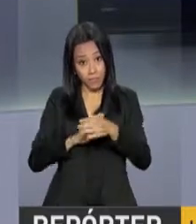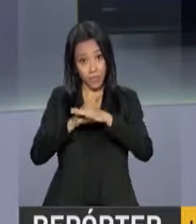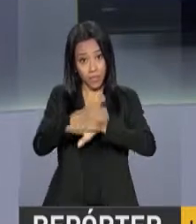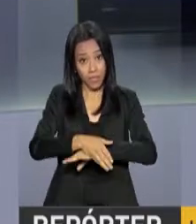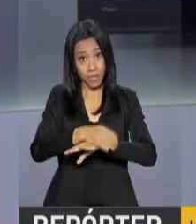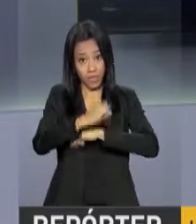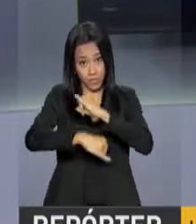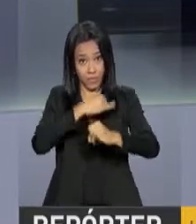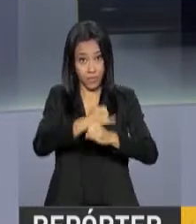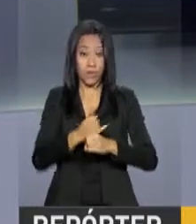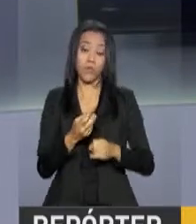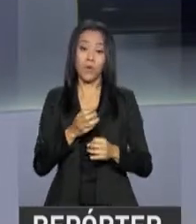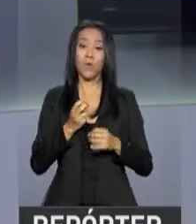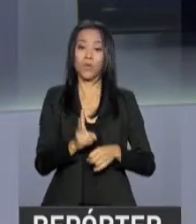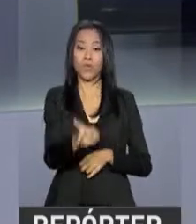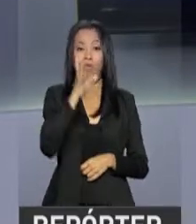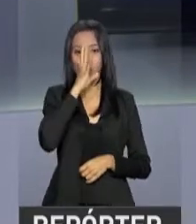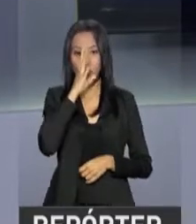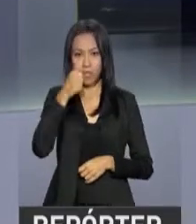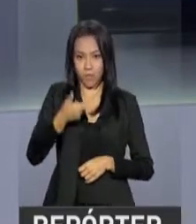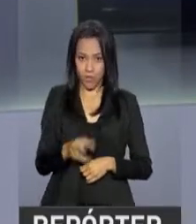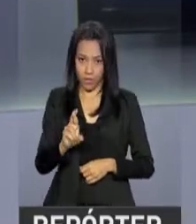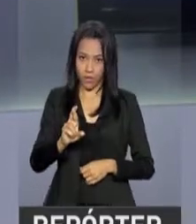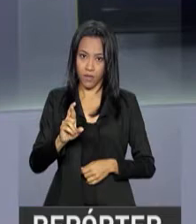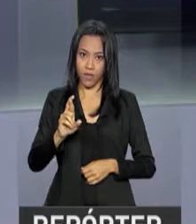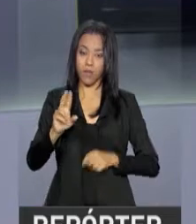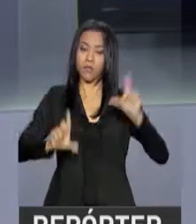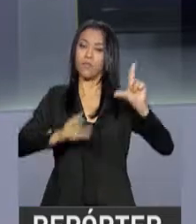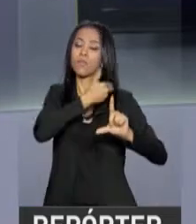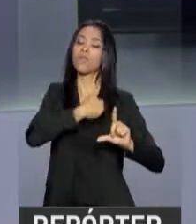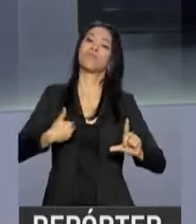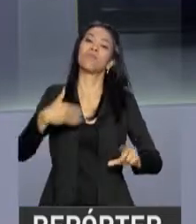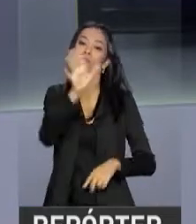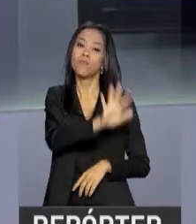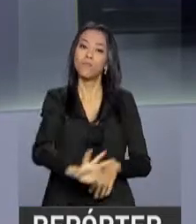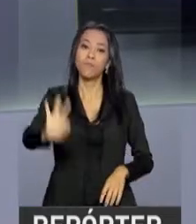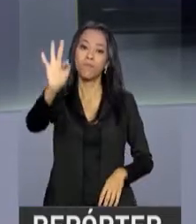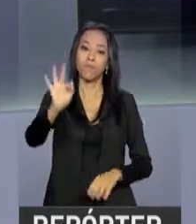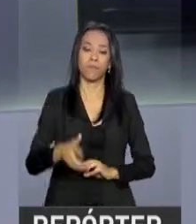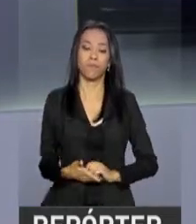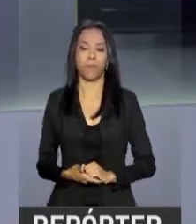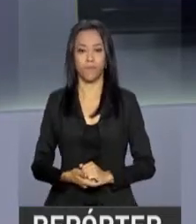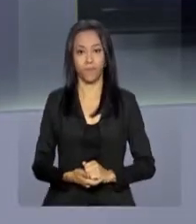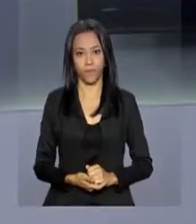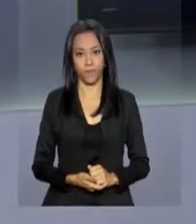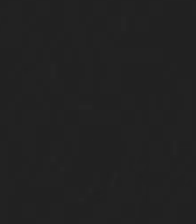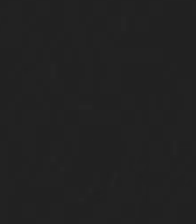nbr na internet continue com a gente na nbr a tv do governo federal